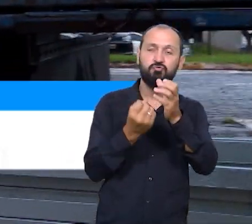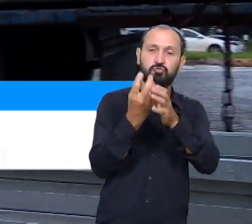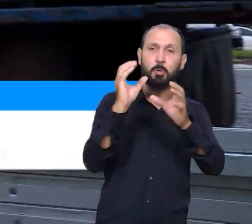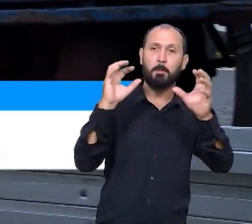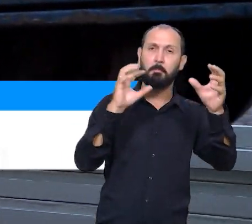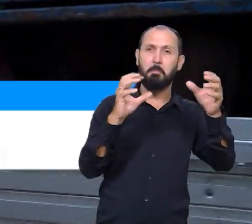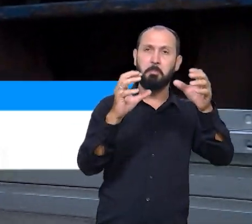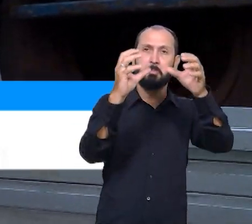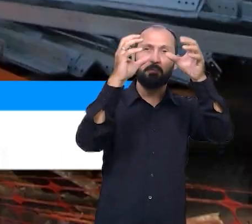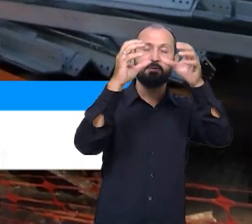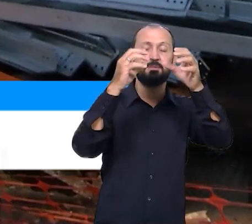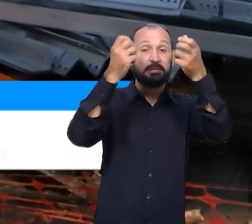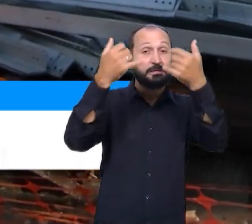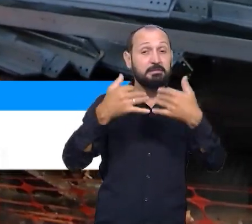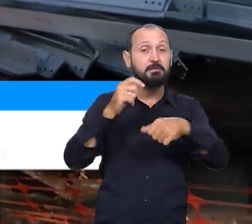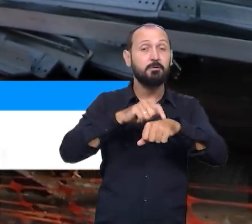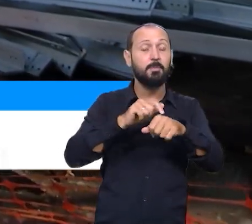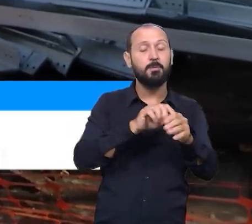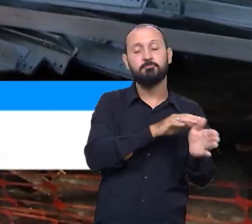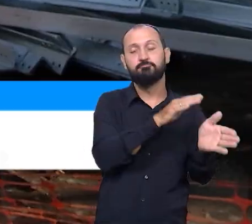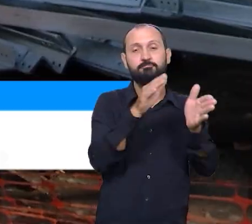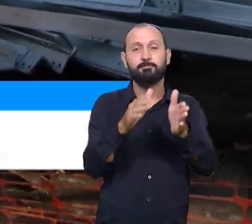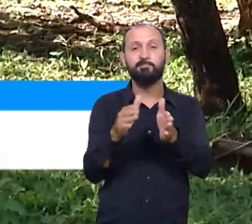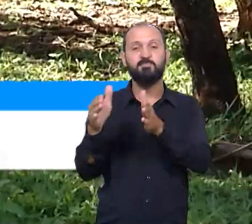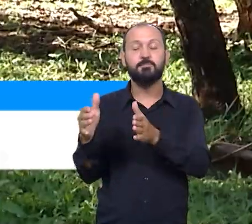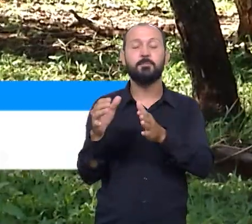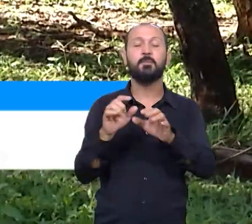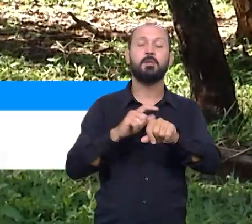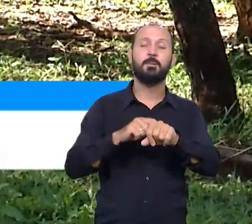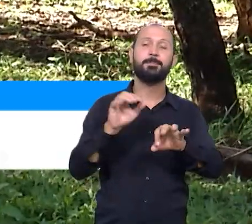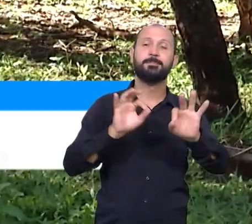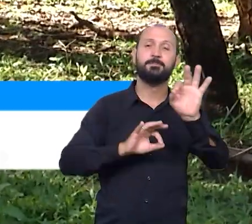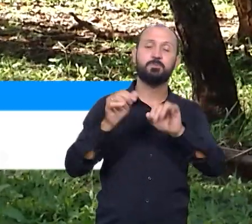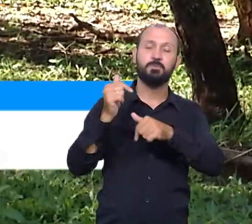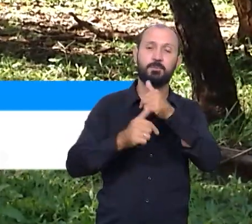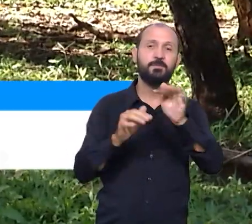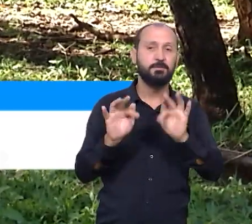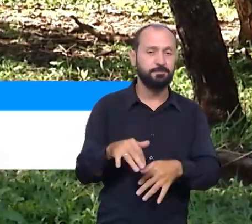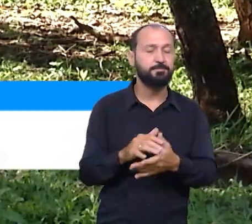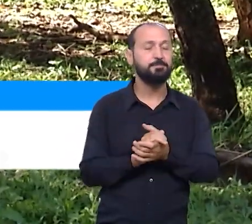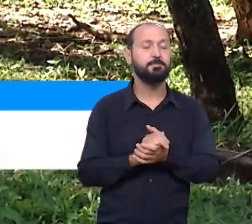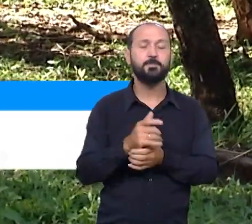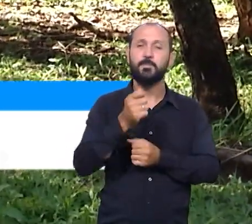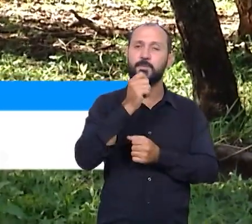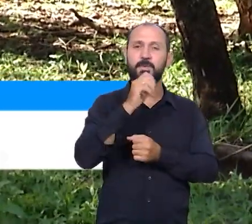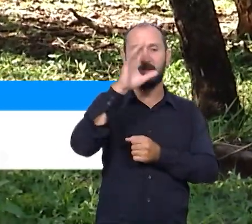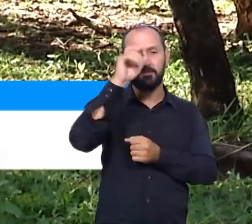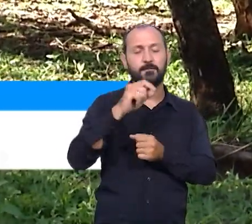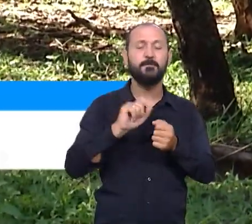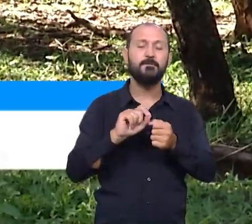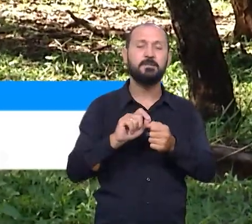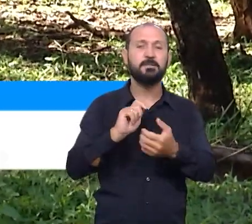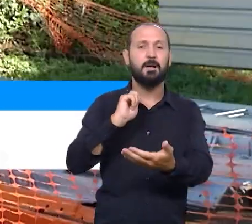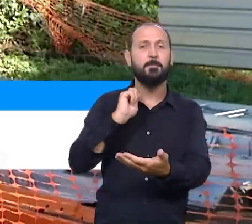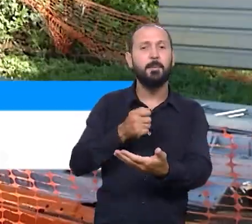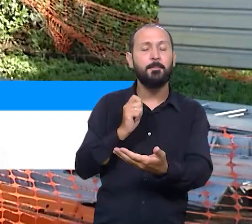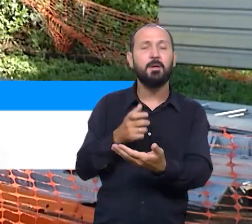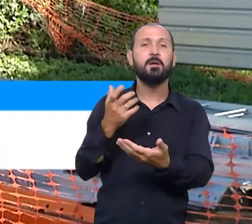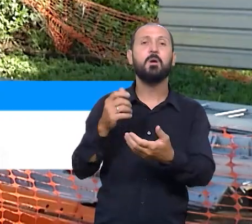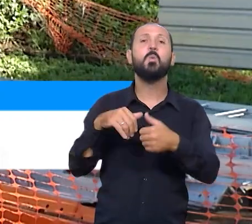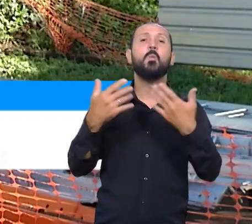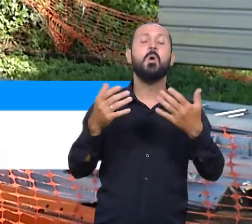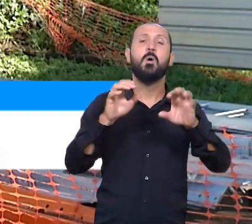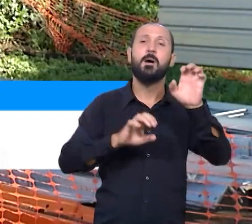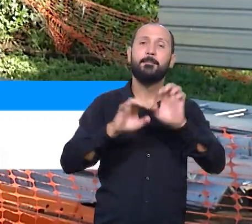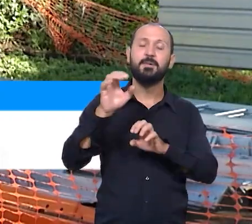de instalação da torre, falou sobre os próximos passos para a conclusão dos trabalhos. A gente está definindo agora, através de licitação, a